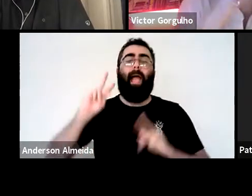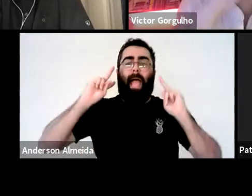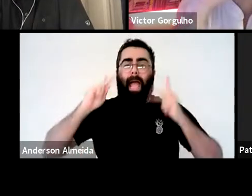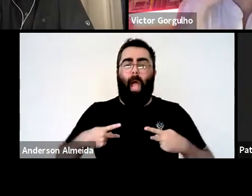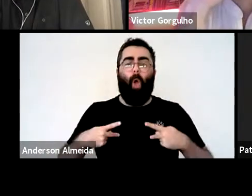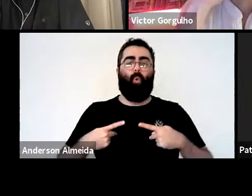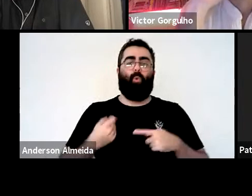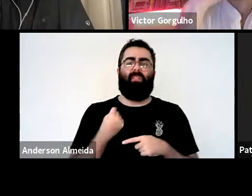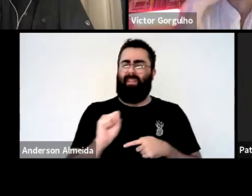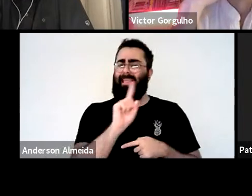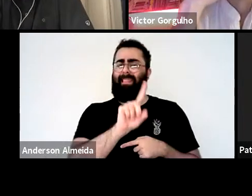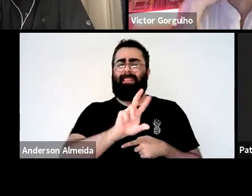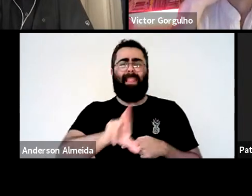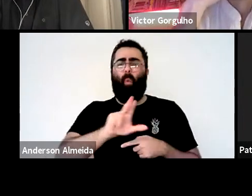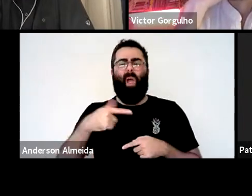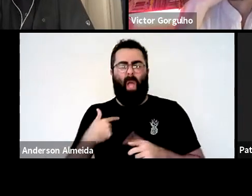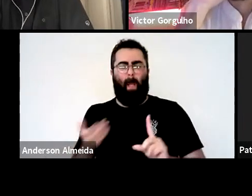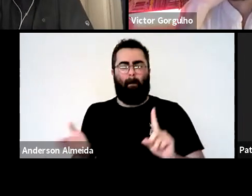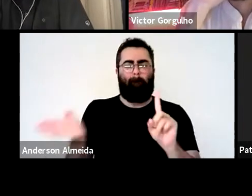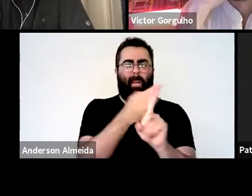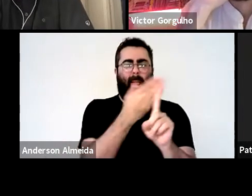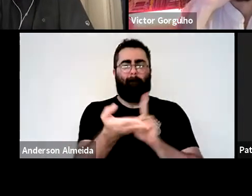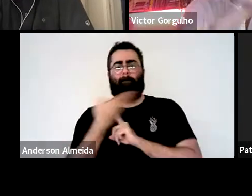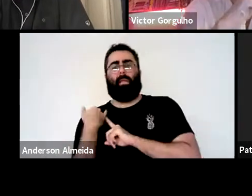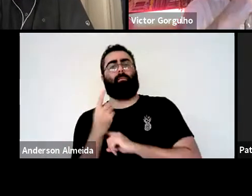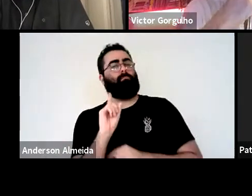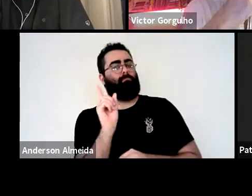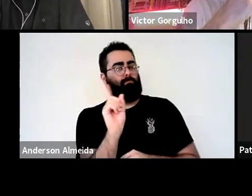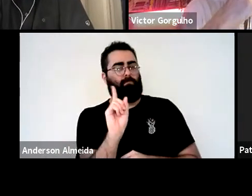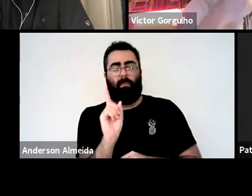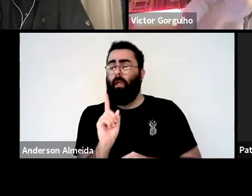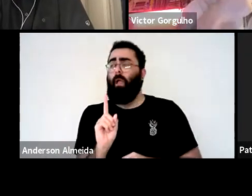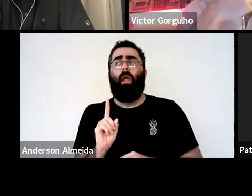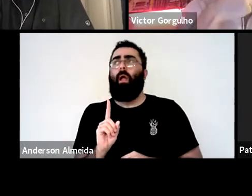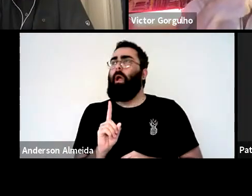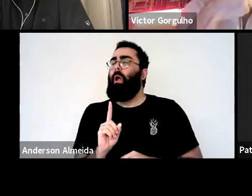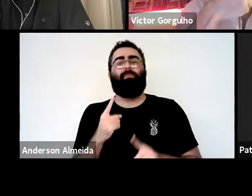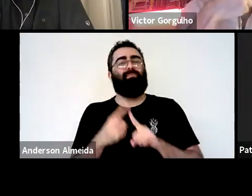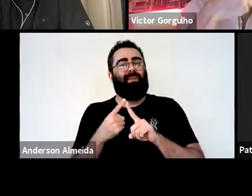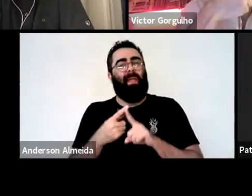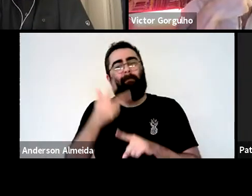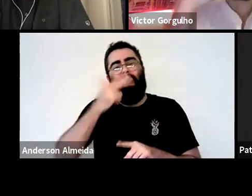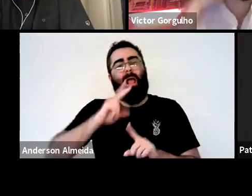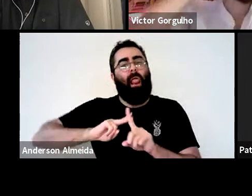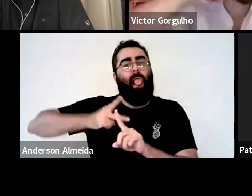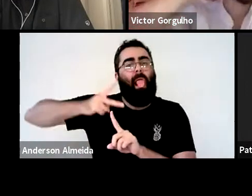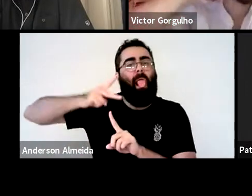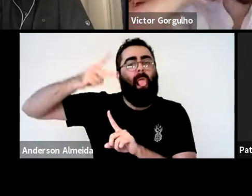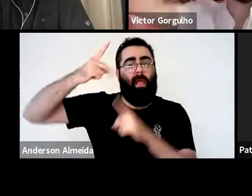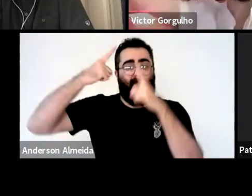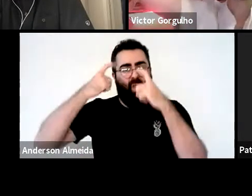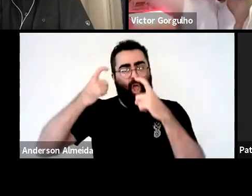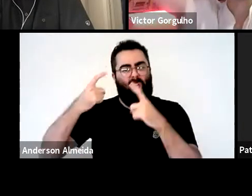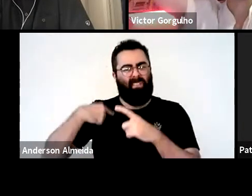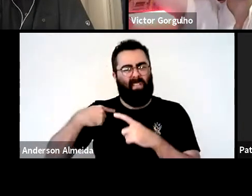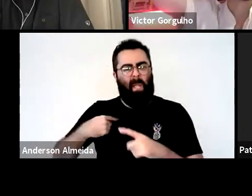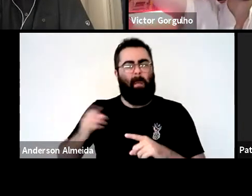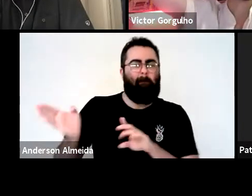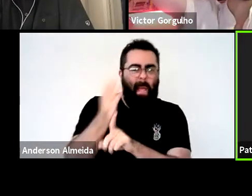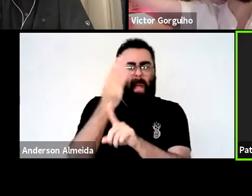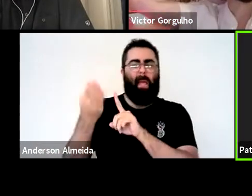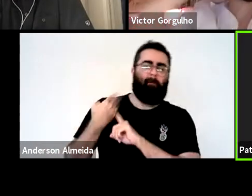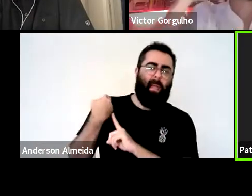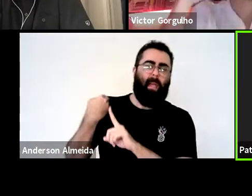bater e voltar, dessa ideia de que com isso se aumenta o design da violência global e gera mais